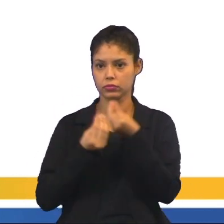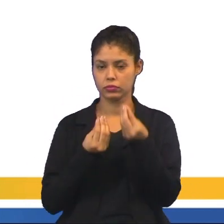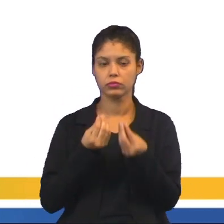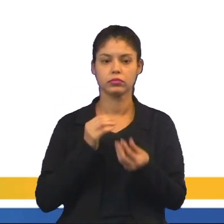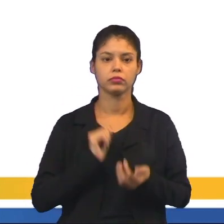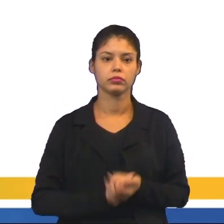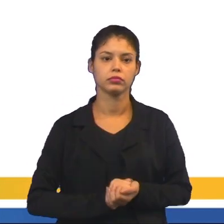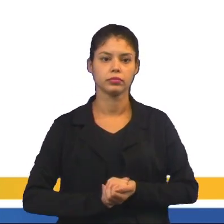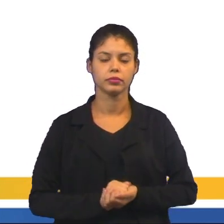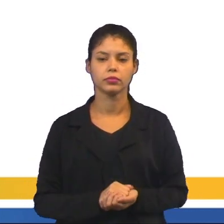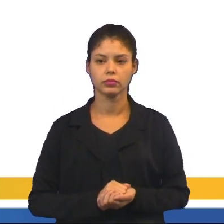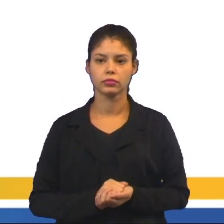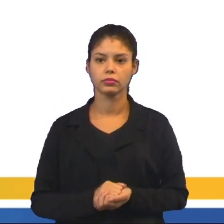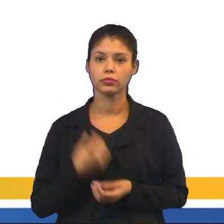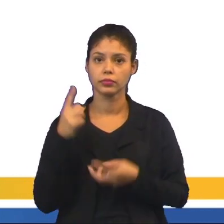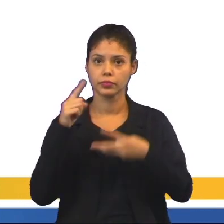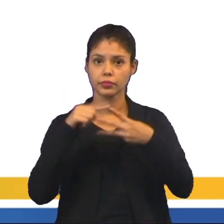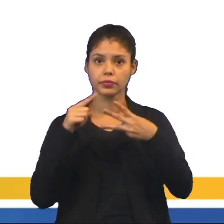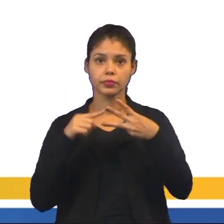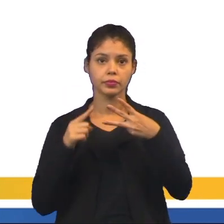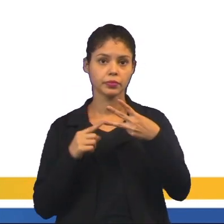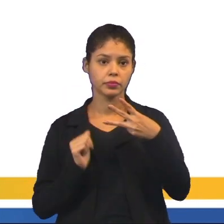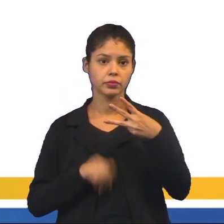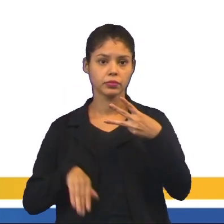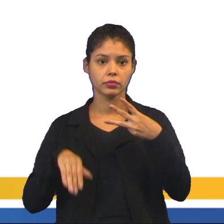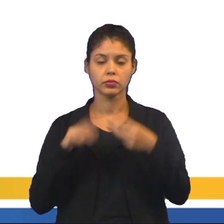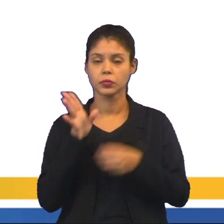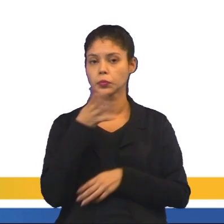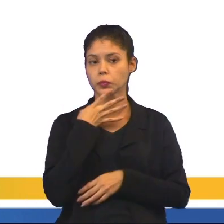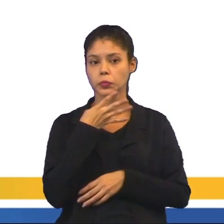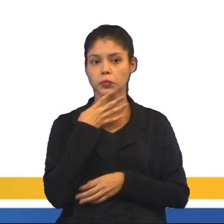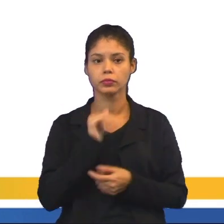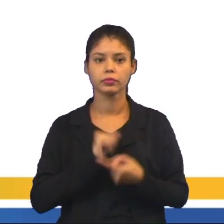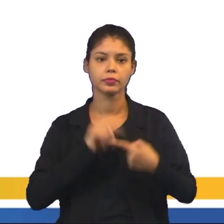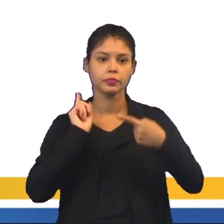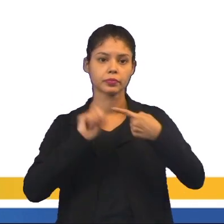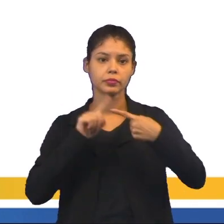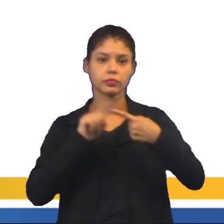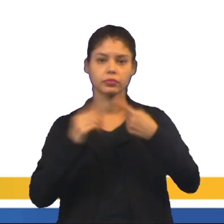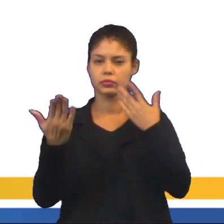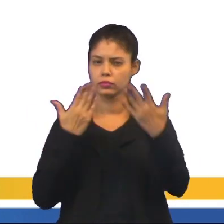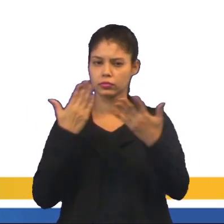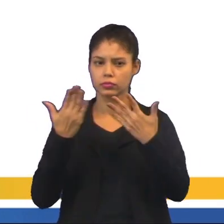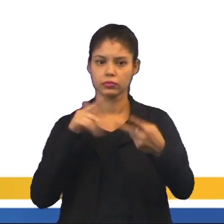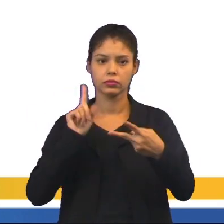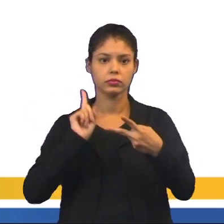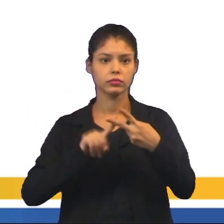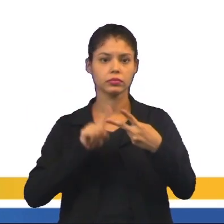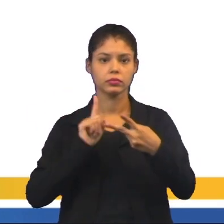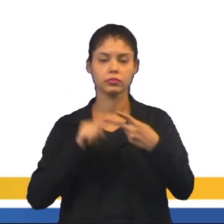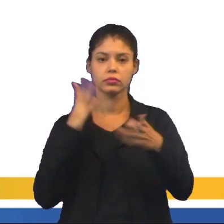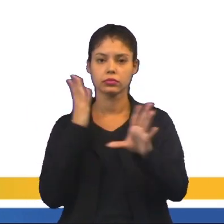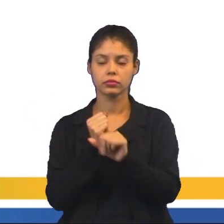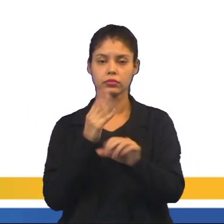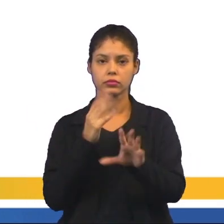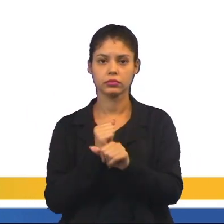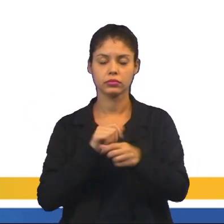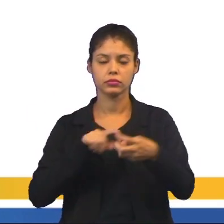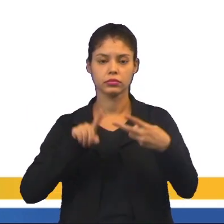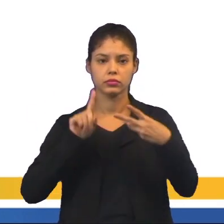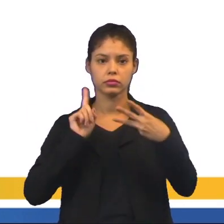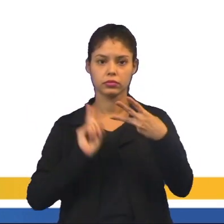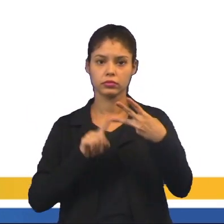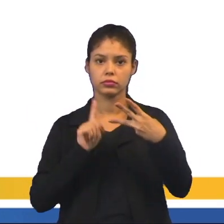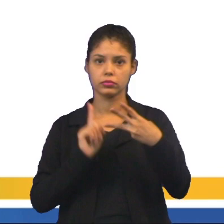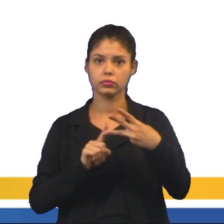vários métodos. Os três mais conhecidos são método de comparação, método